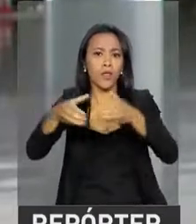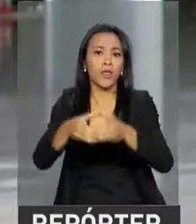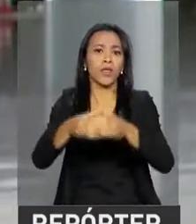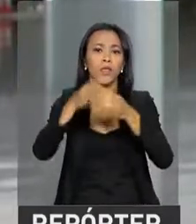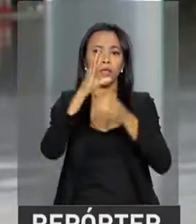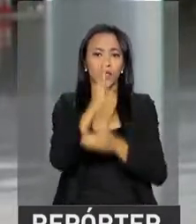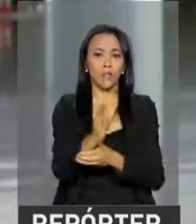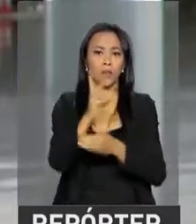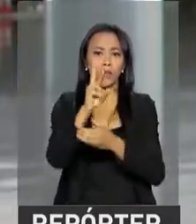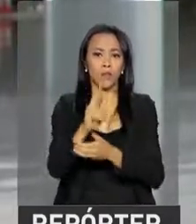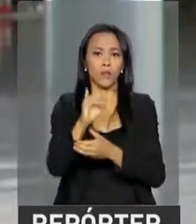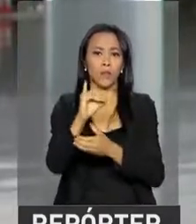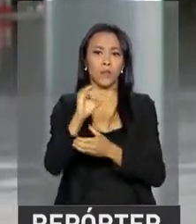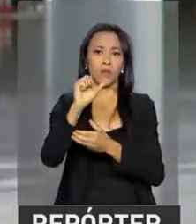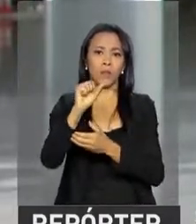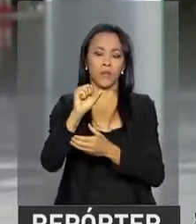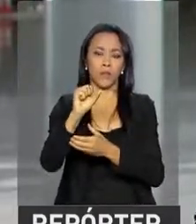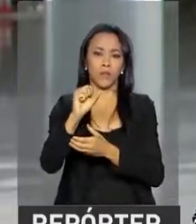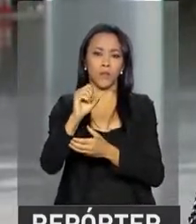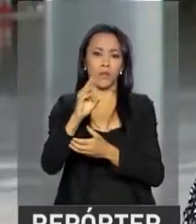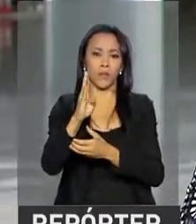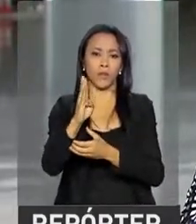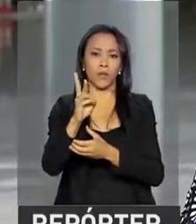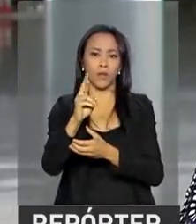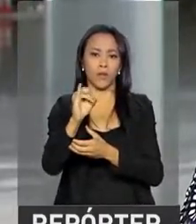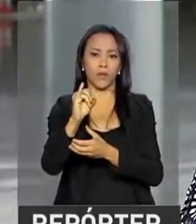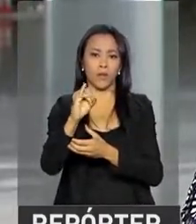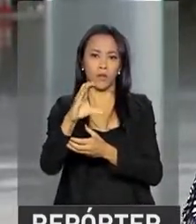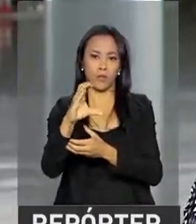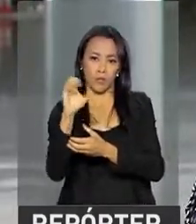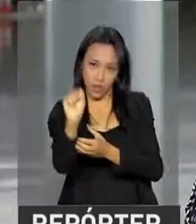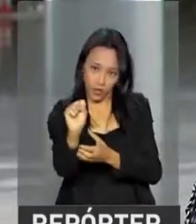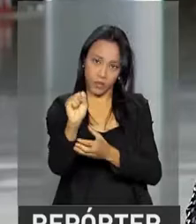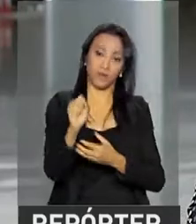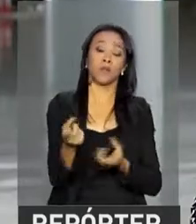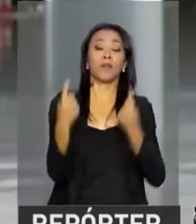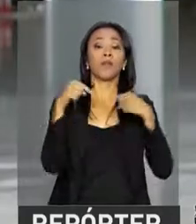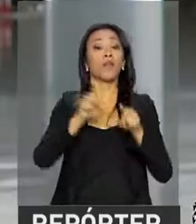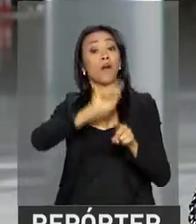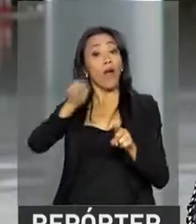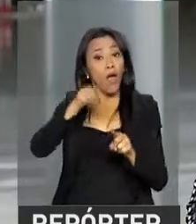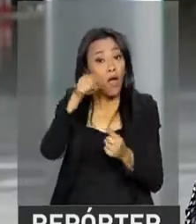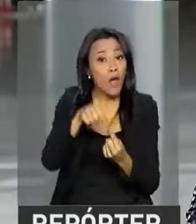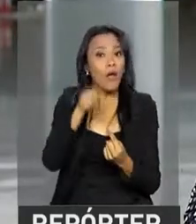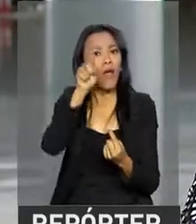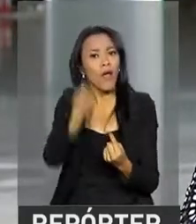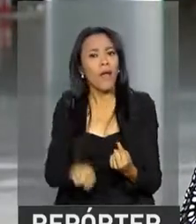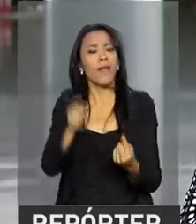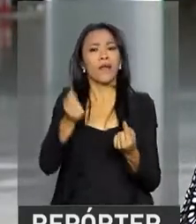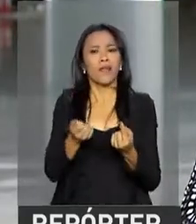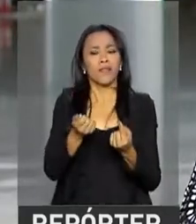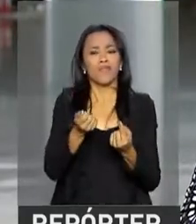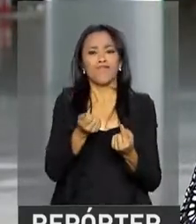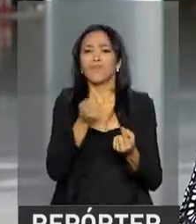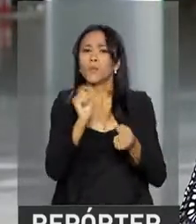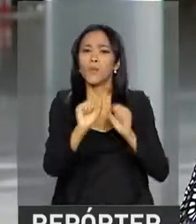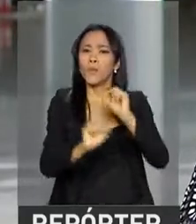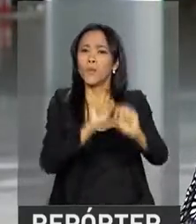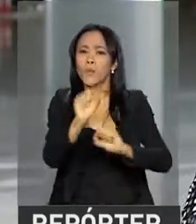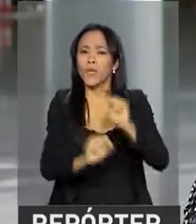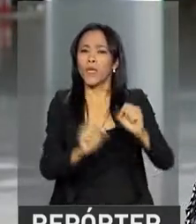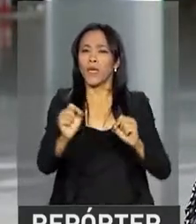é china e áfrica do sul a intenção do governo brasileiro é divulgar um pacote de